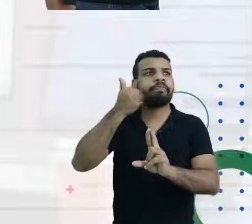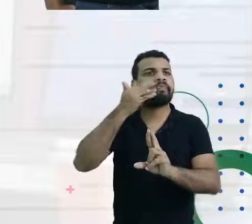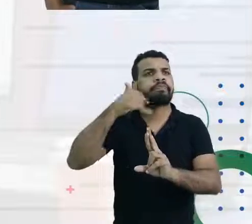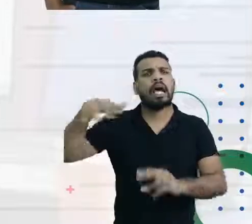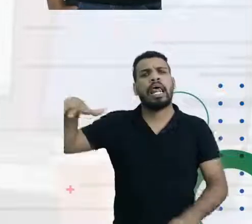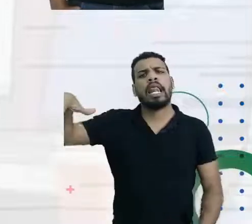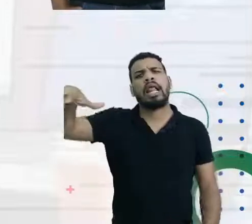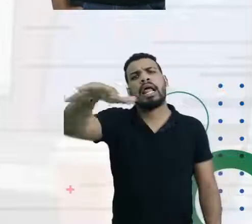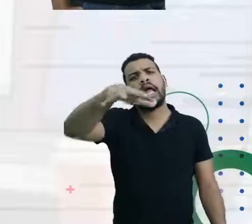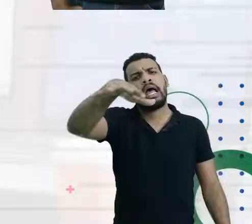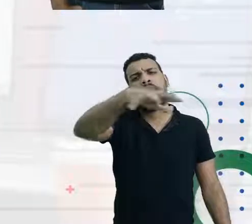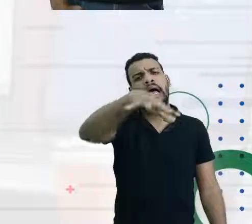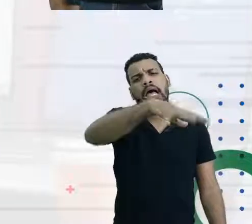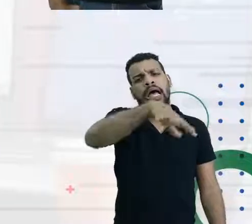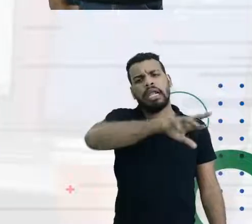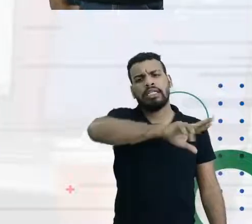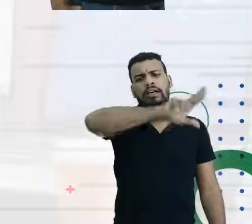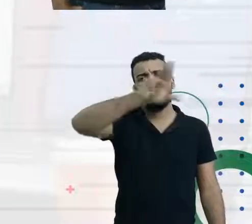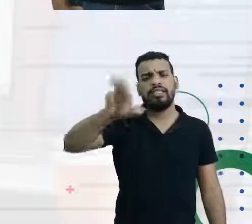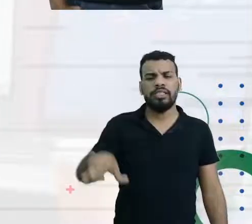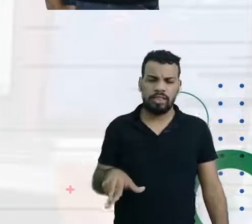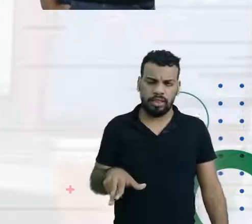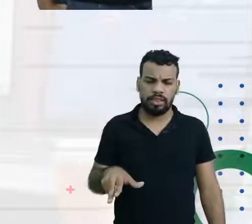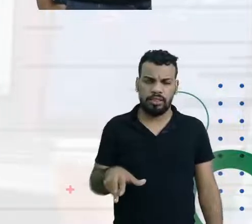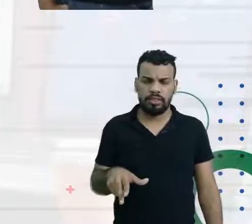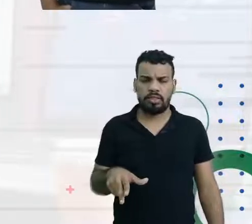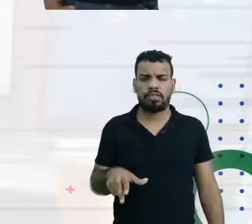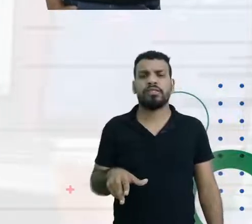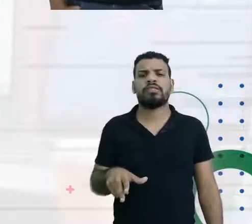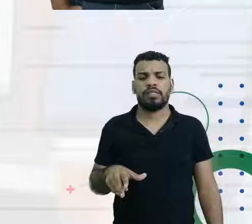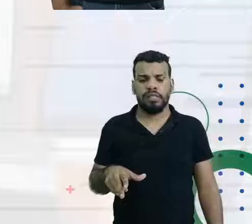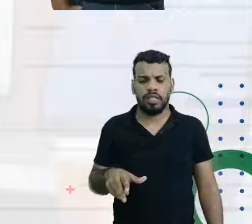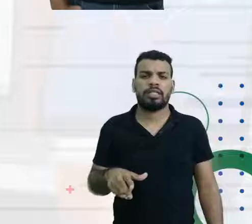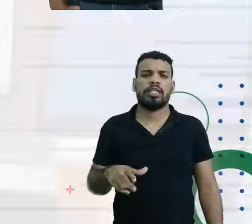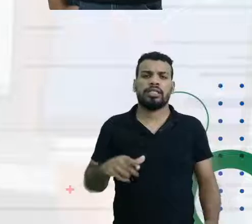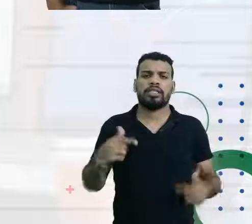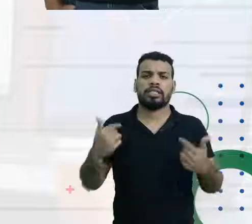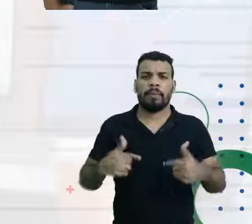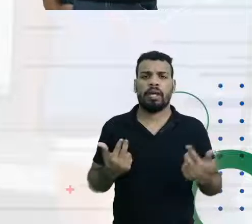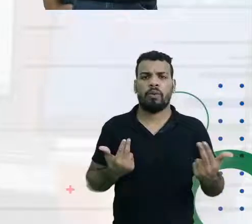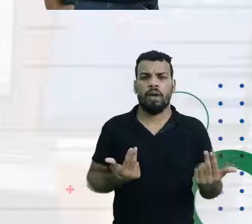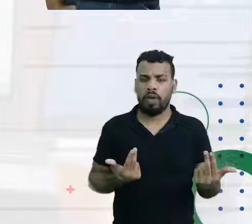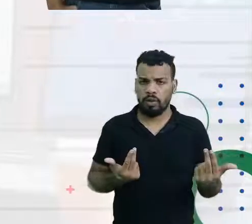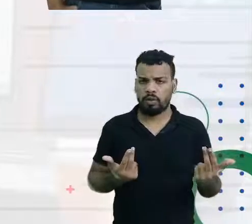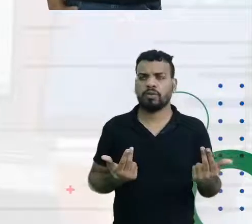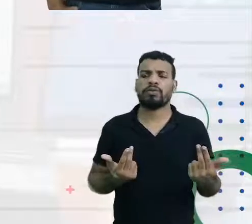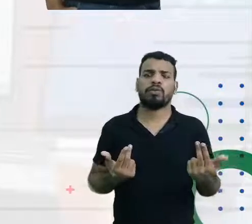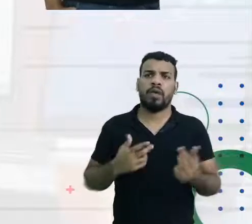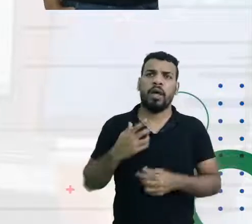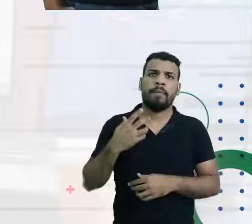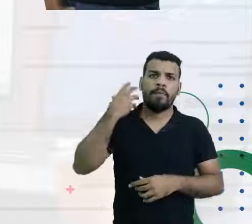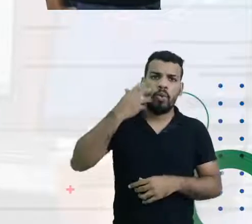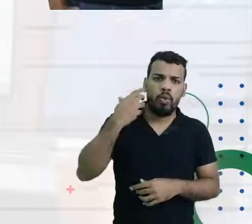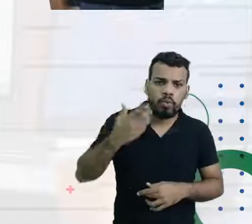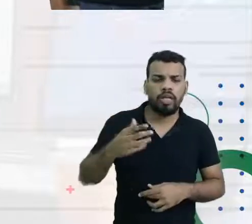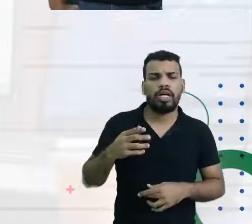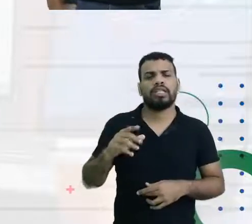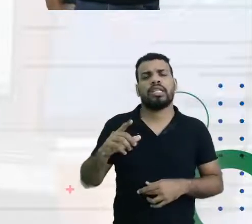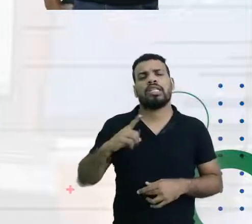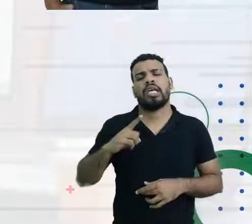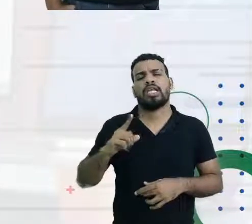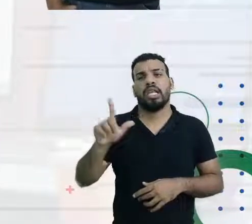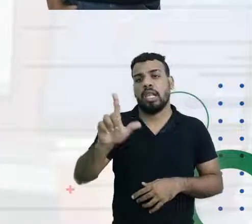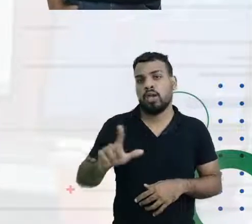seja de artistas que estão ao seu redor, que trabalhem com a mesma coisa que ele, seja na música, seja na literatura,